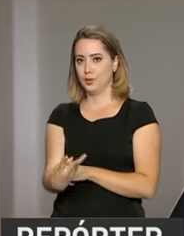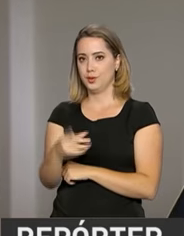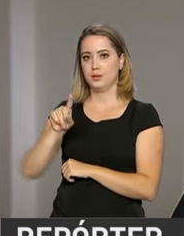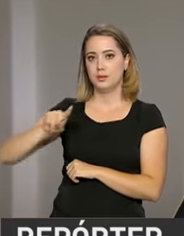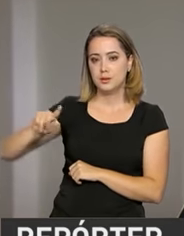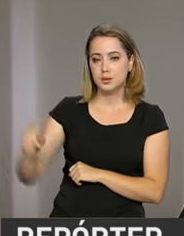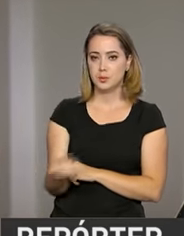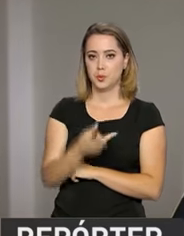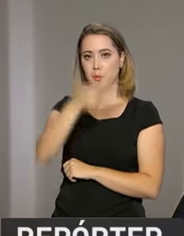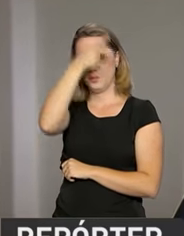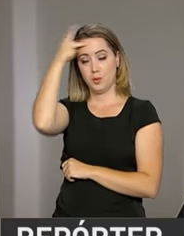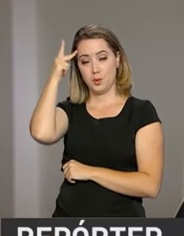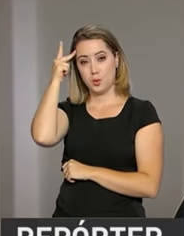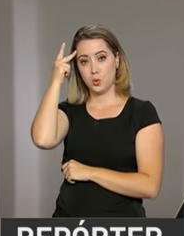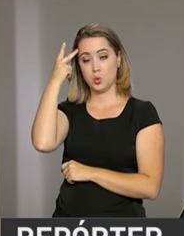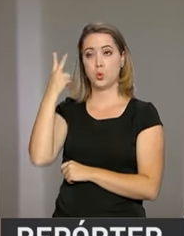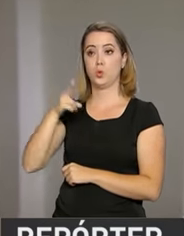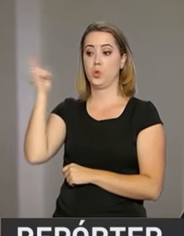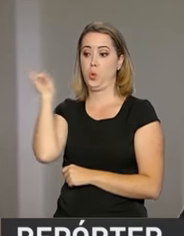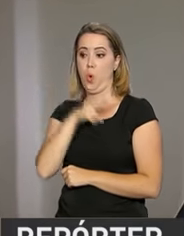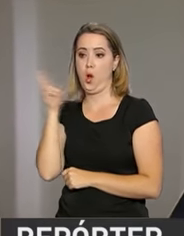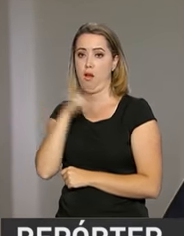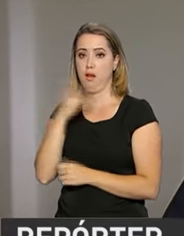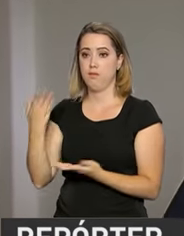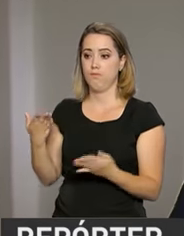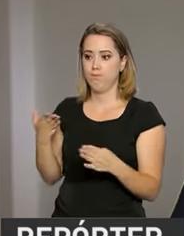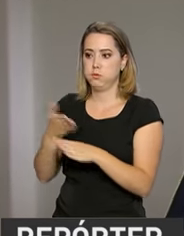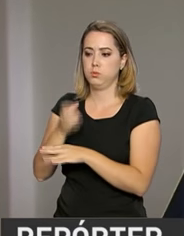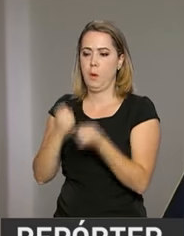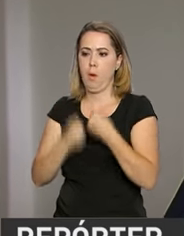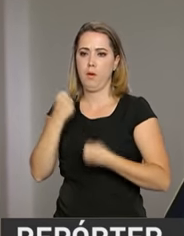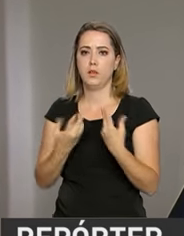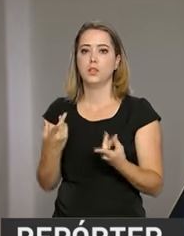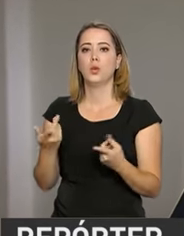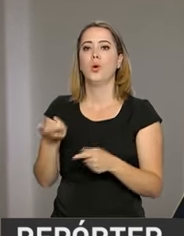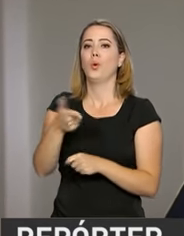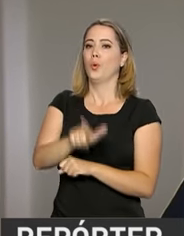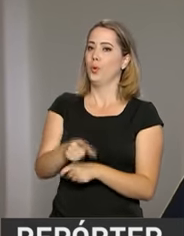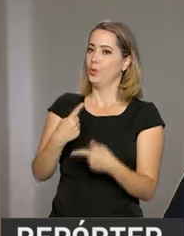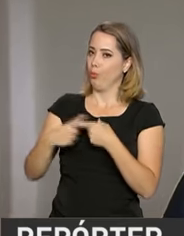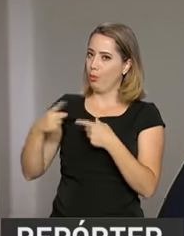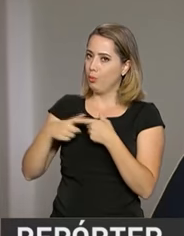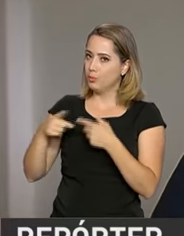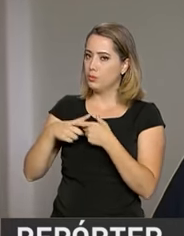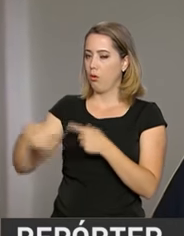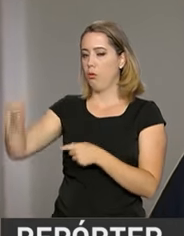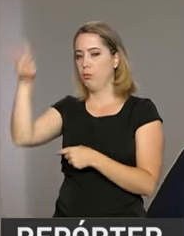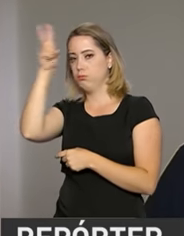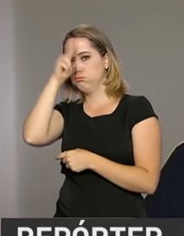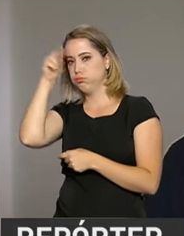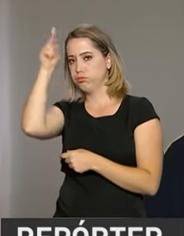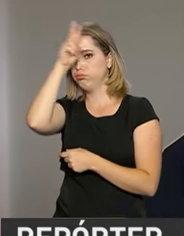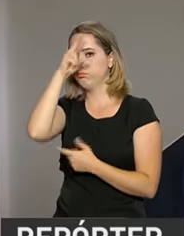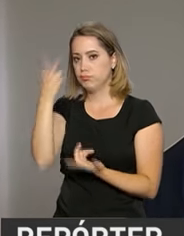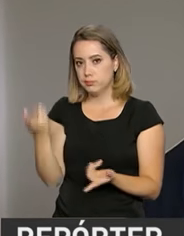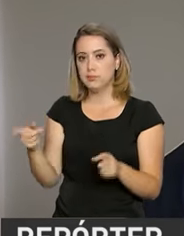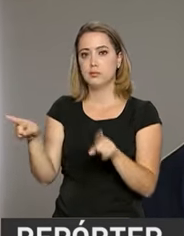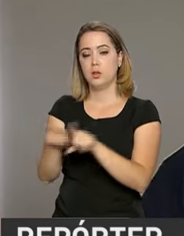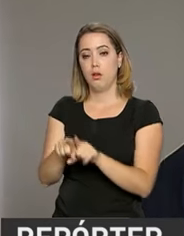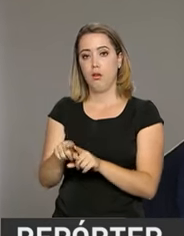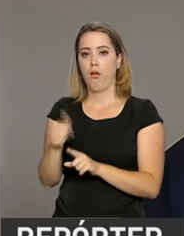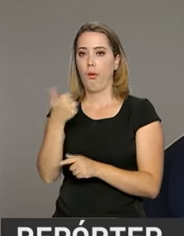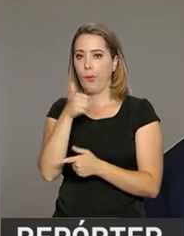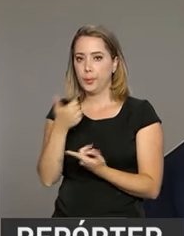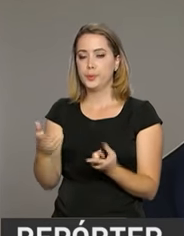registros de motoristas em excesso de velocidade outro alvo é o cemia Né pessoas dirigindo sobre a influência de álcool esse ano a gente também